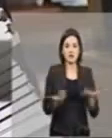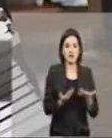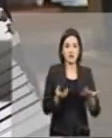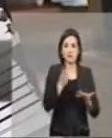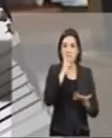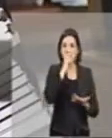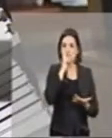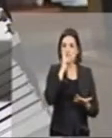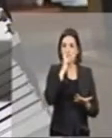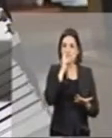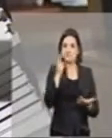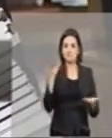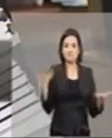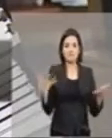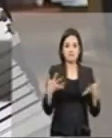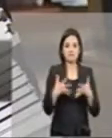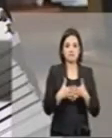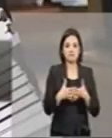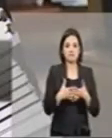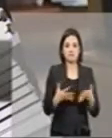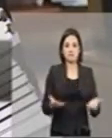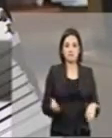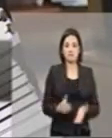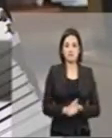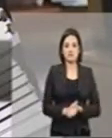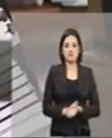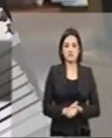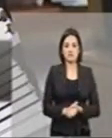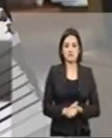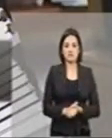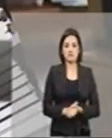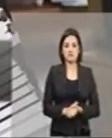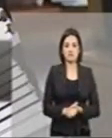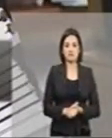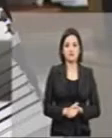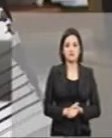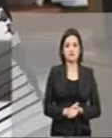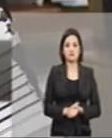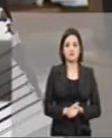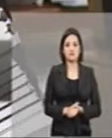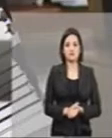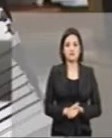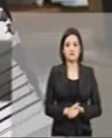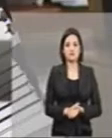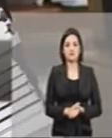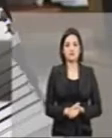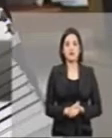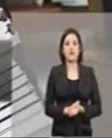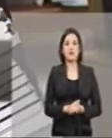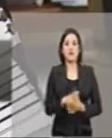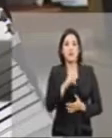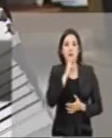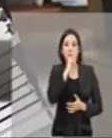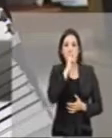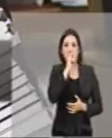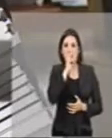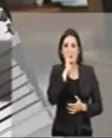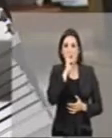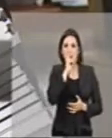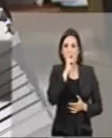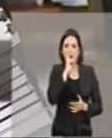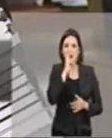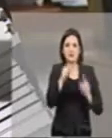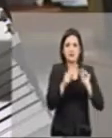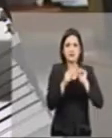É manuseada a torto e à direita, para utilizar o jargão popular. E